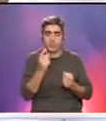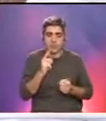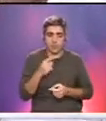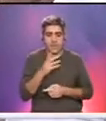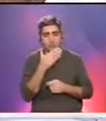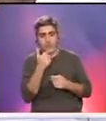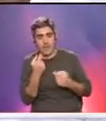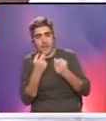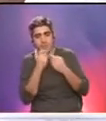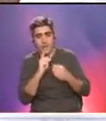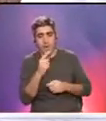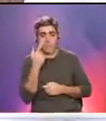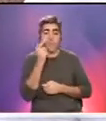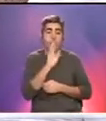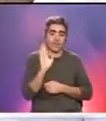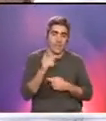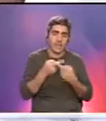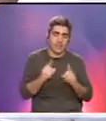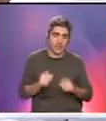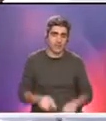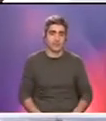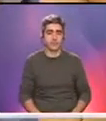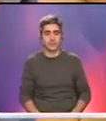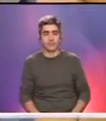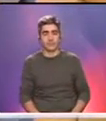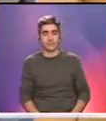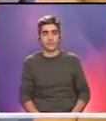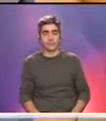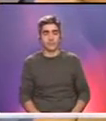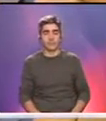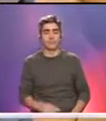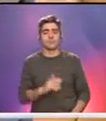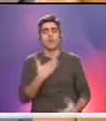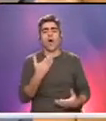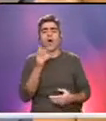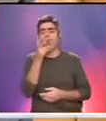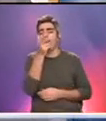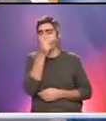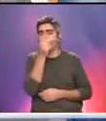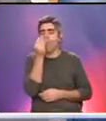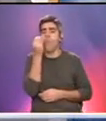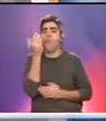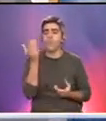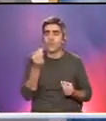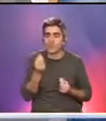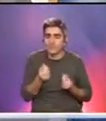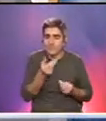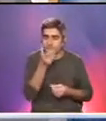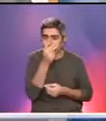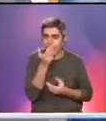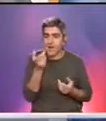bem. Não, mostram. Que é... mas o que ele quer saber é... E a namorada, como é que estamos? Por acaso não quer saber nada, que eu não sou nada